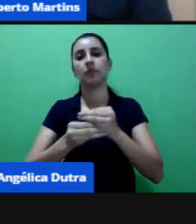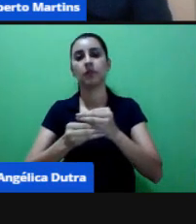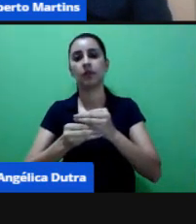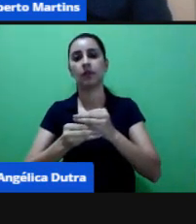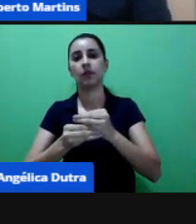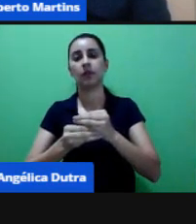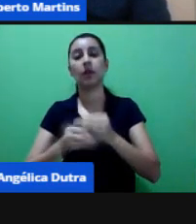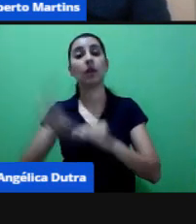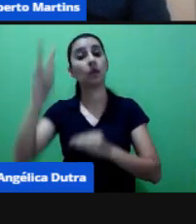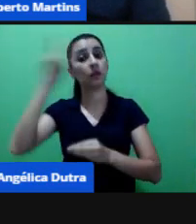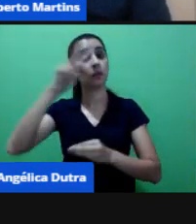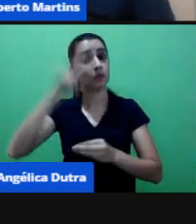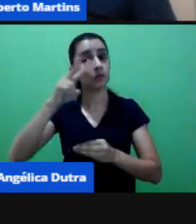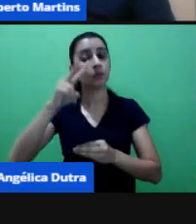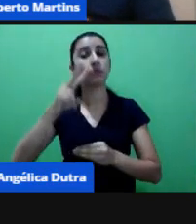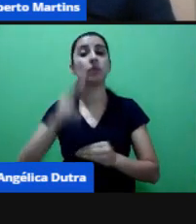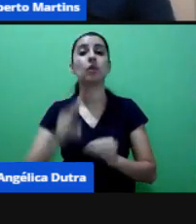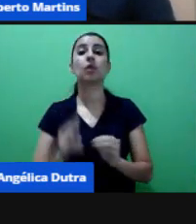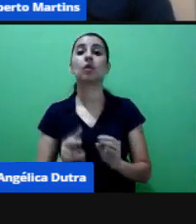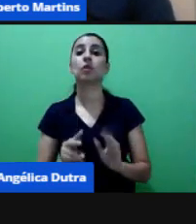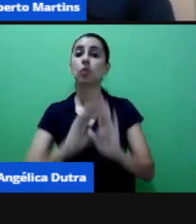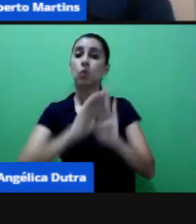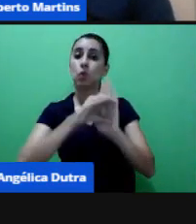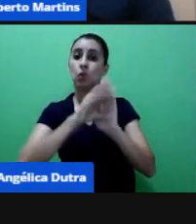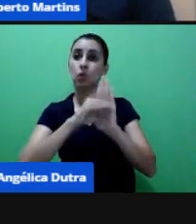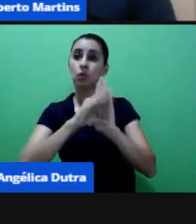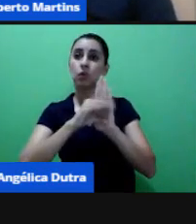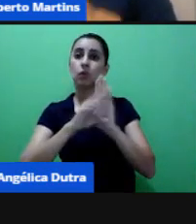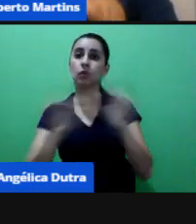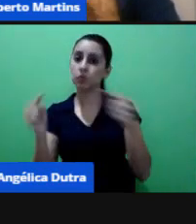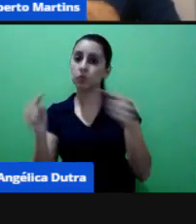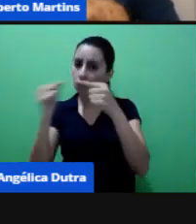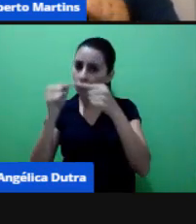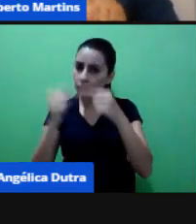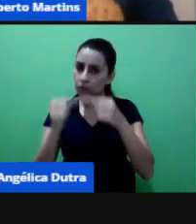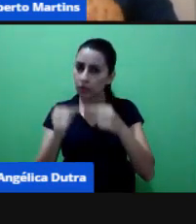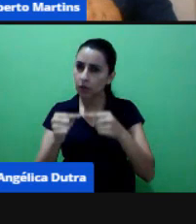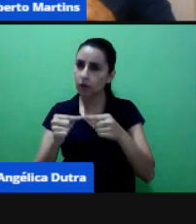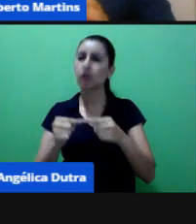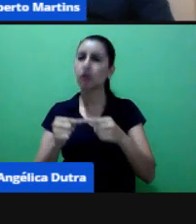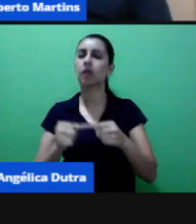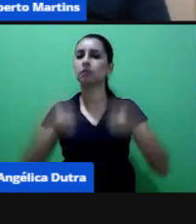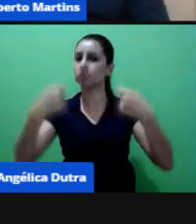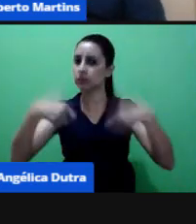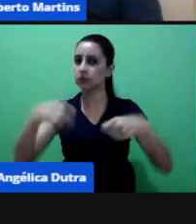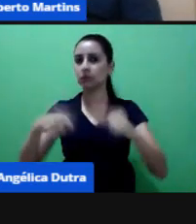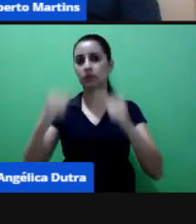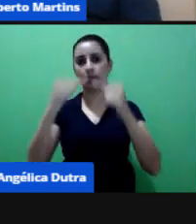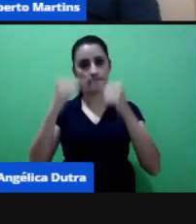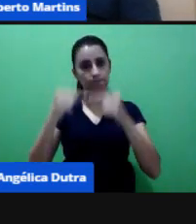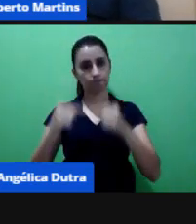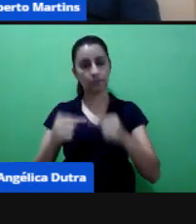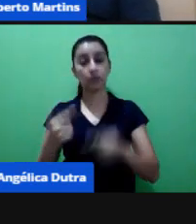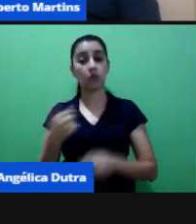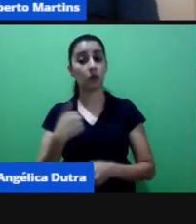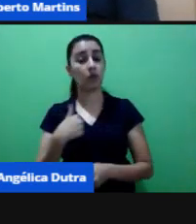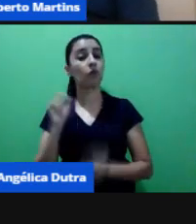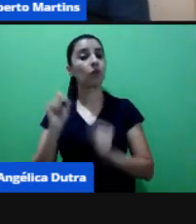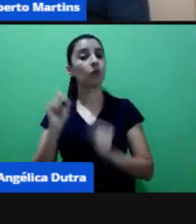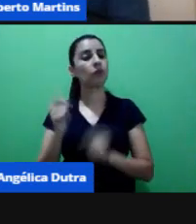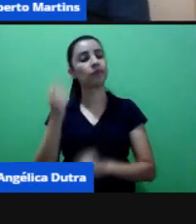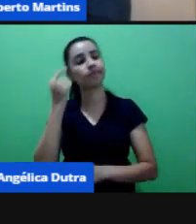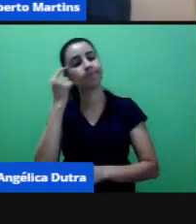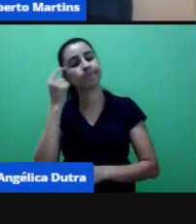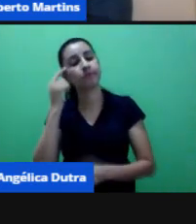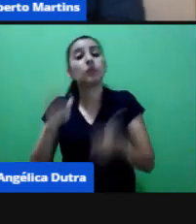do conteúdo. E como assim sem fugir? Eu vou estar verificando quais as estratégias que eu posso